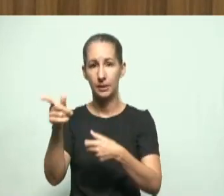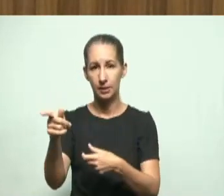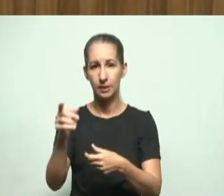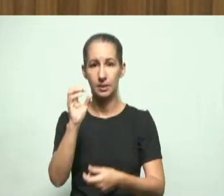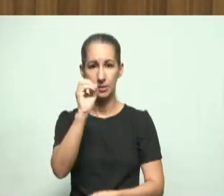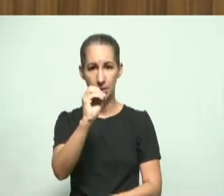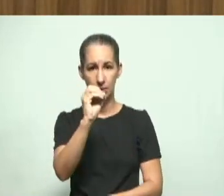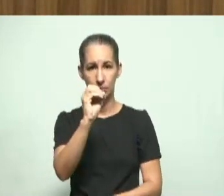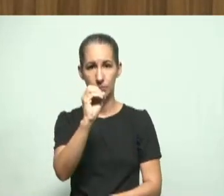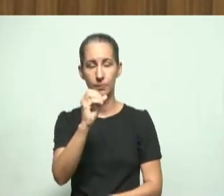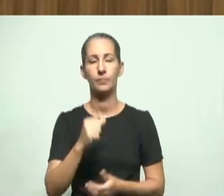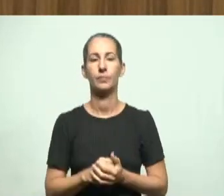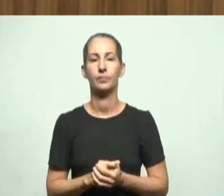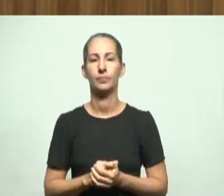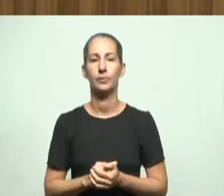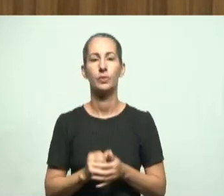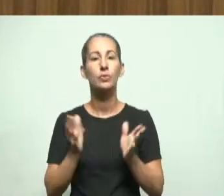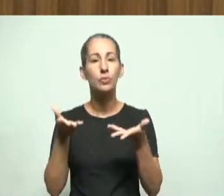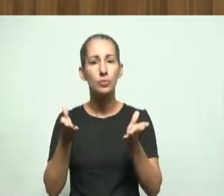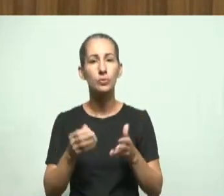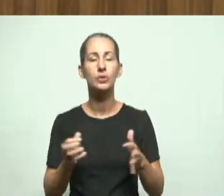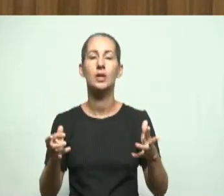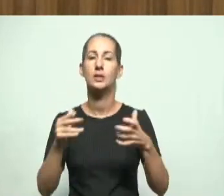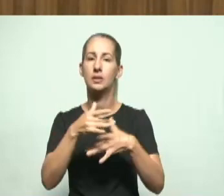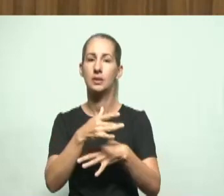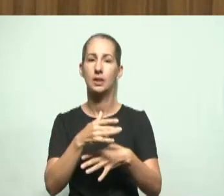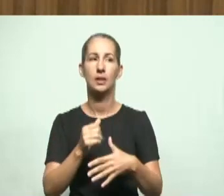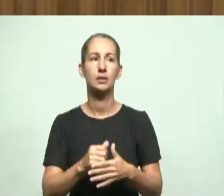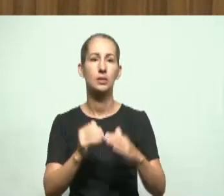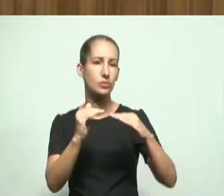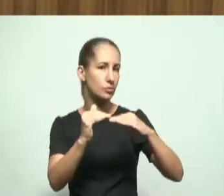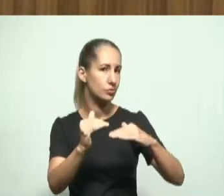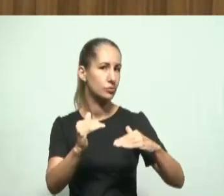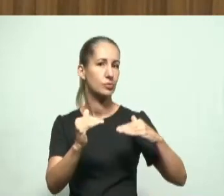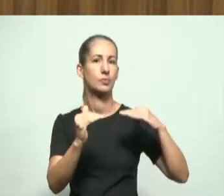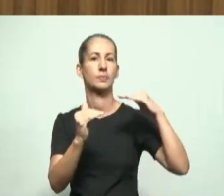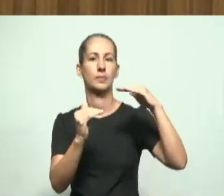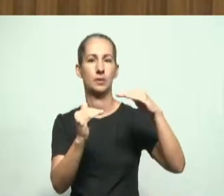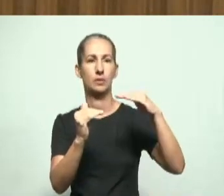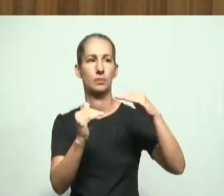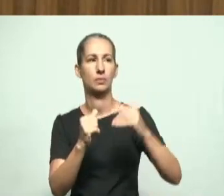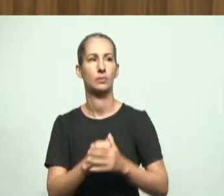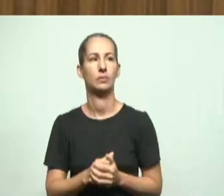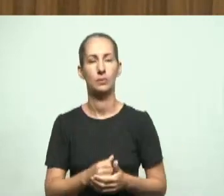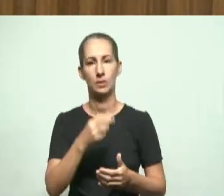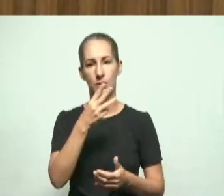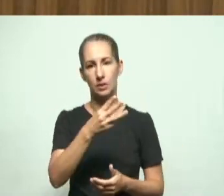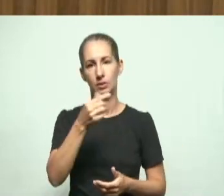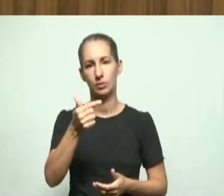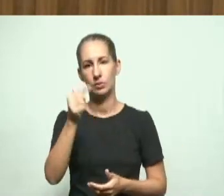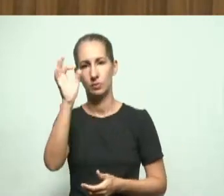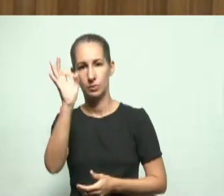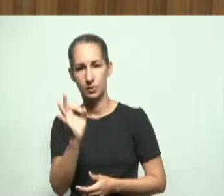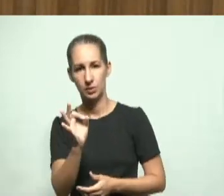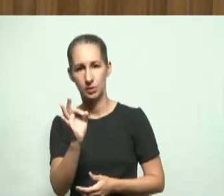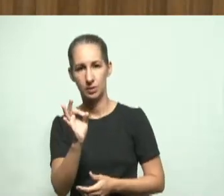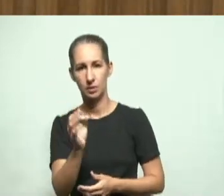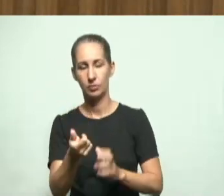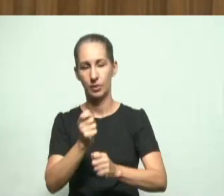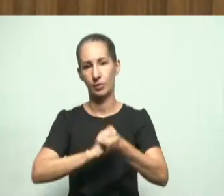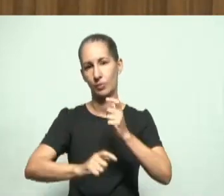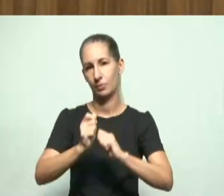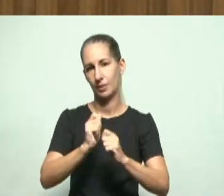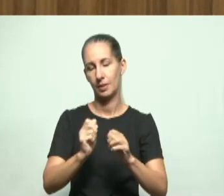tarifa zero, e lá hoje a cidade superou, aumentou em 32% a economia da